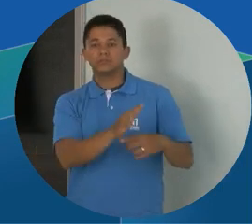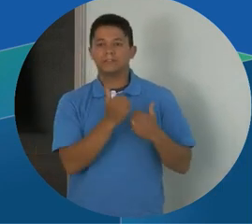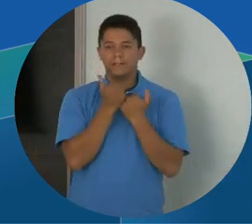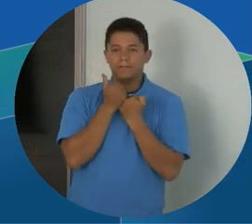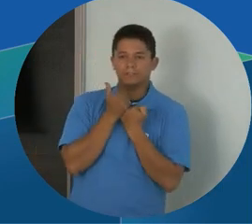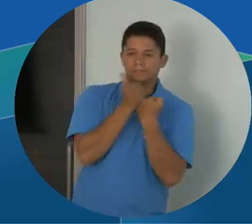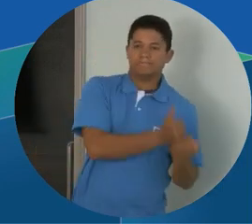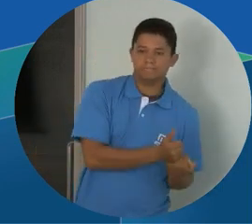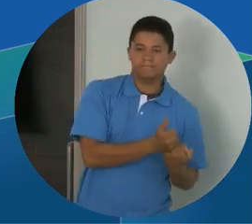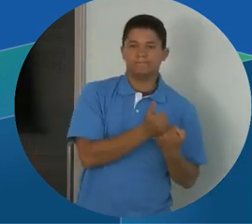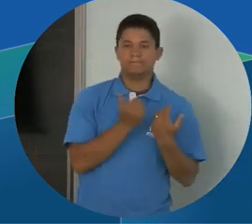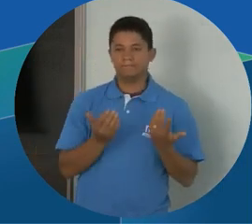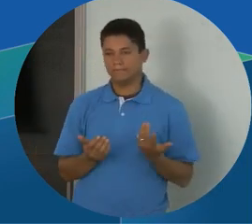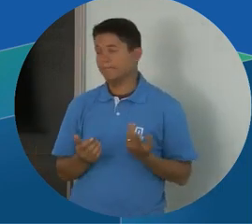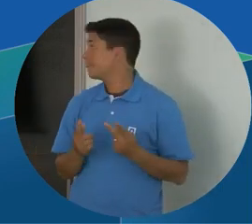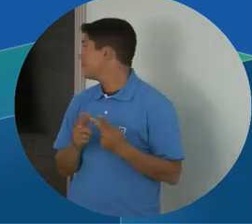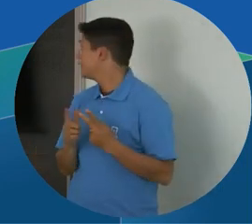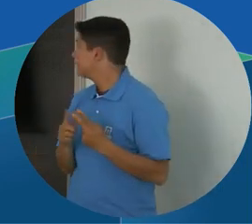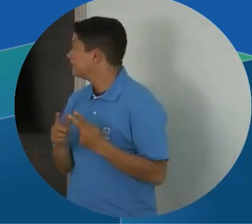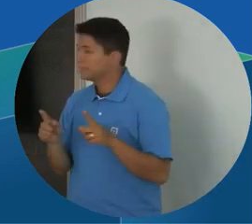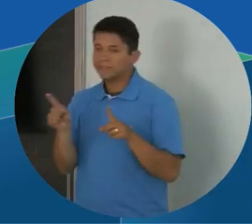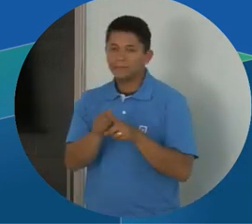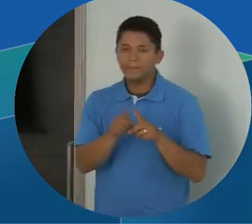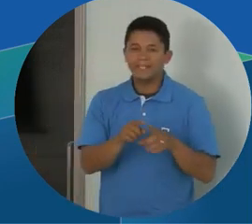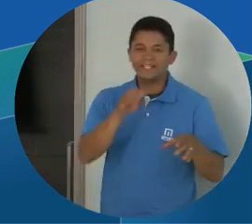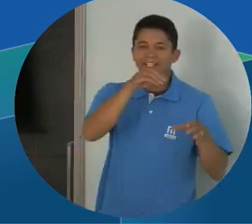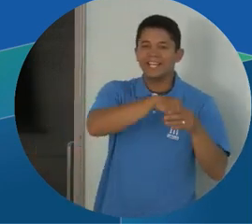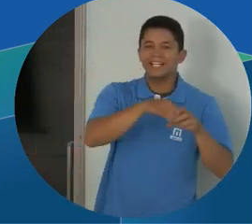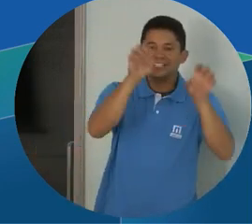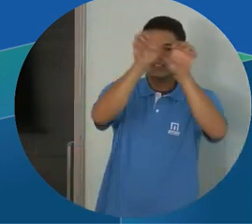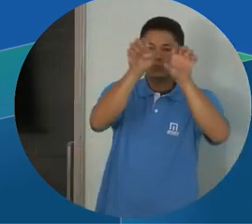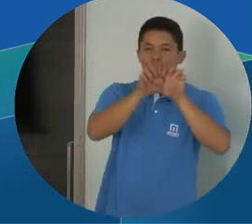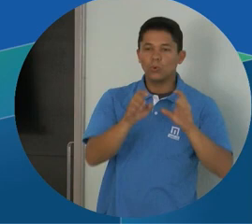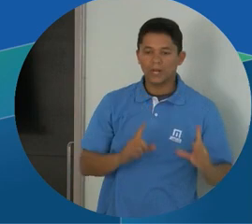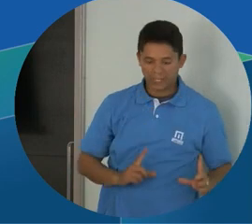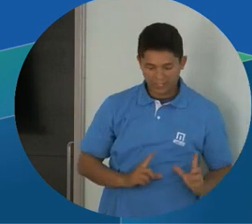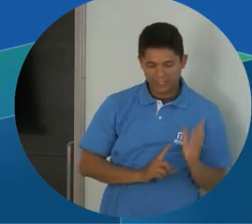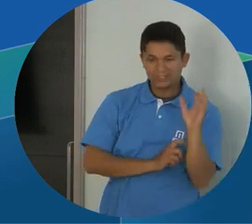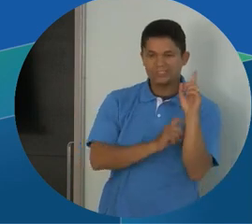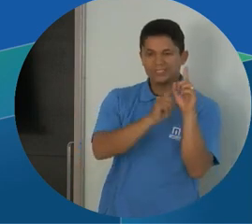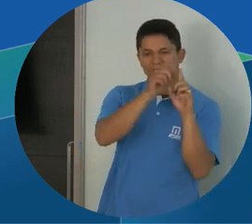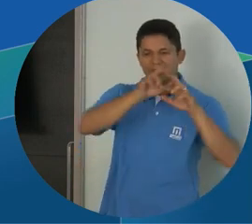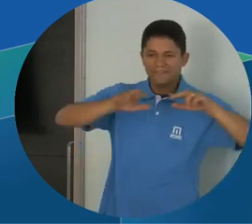isso. Deteriorização natural das estruturas, né? Intempéries, esse tipo de coisa.